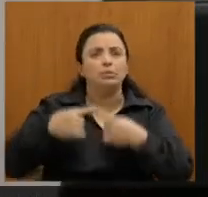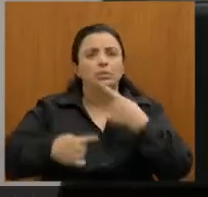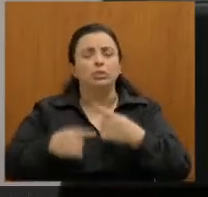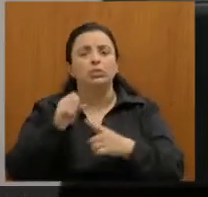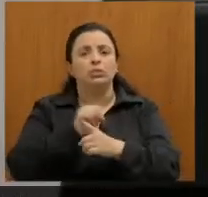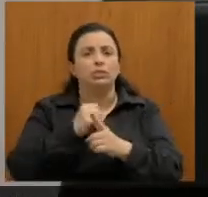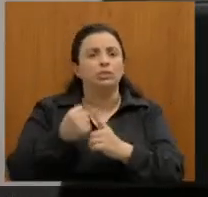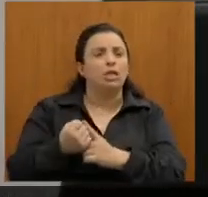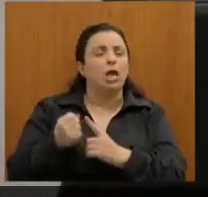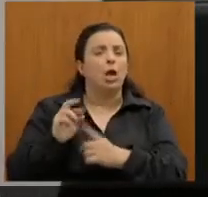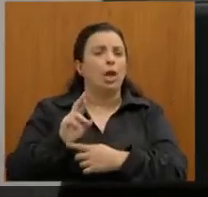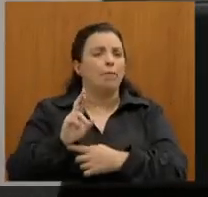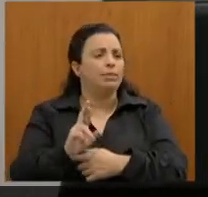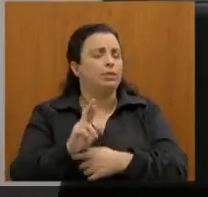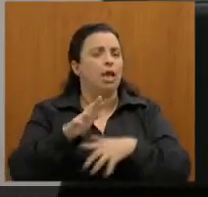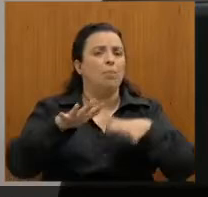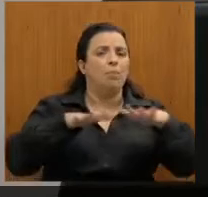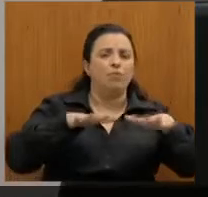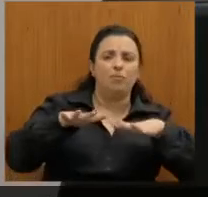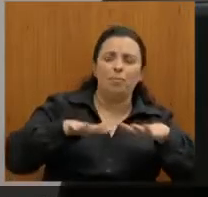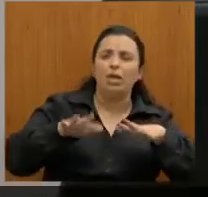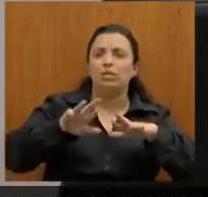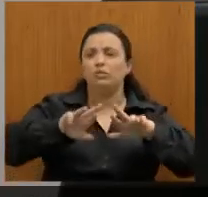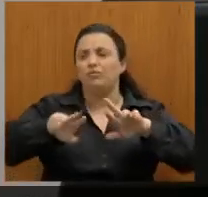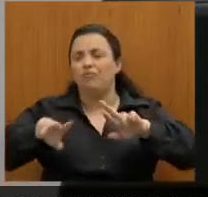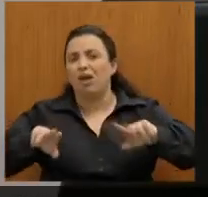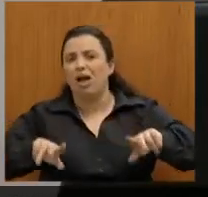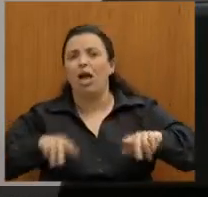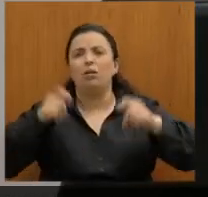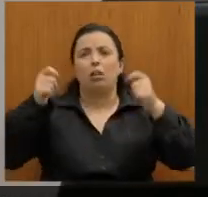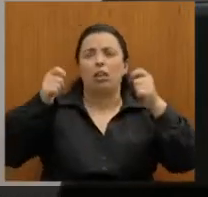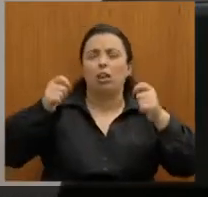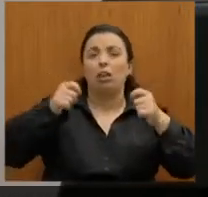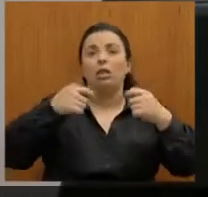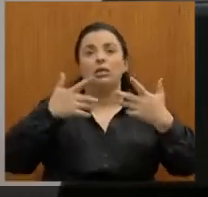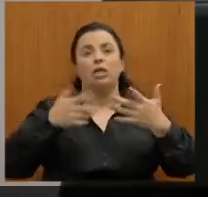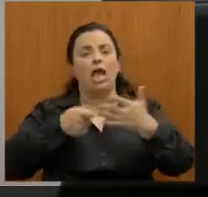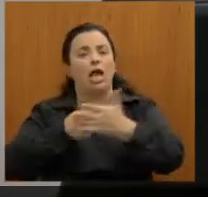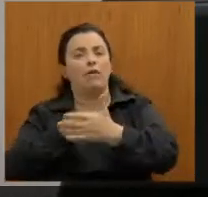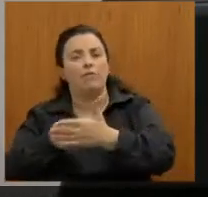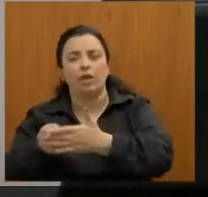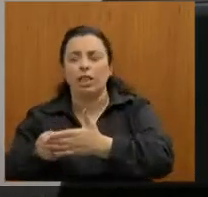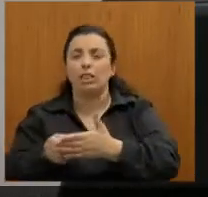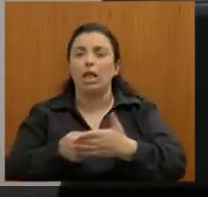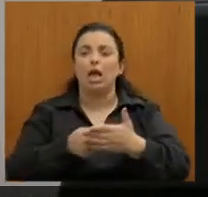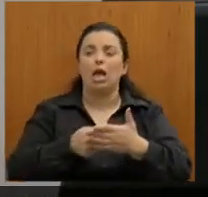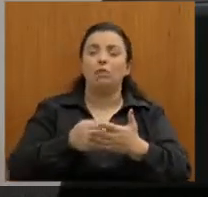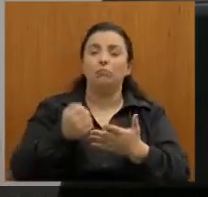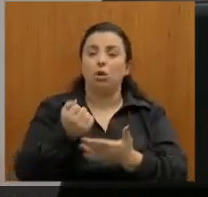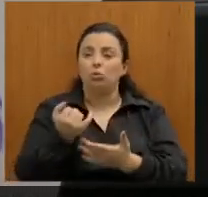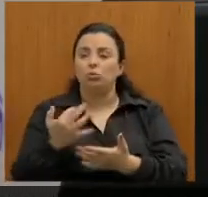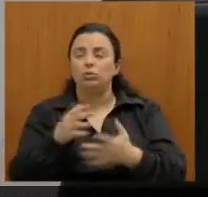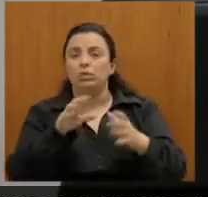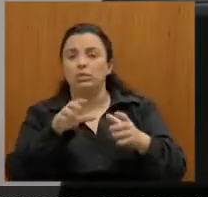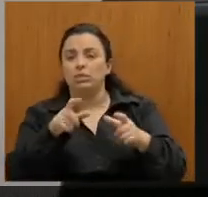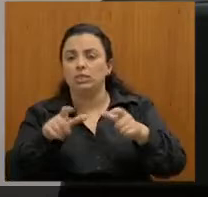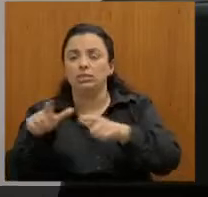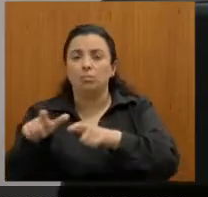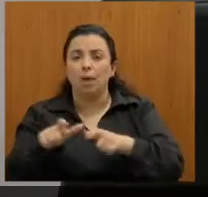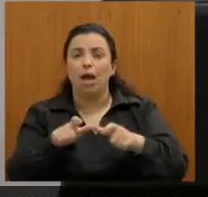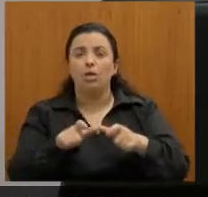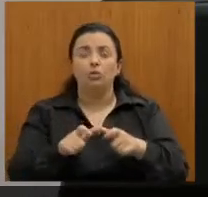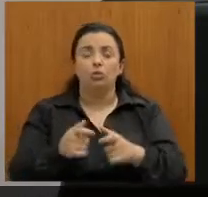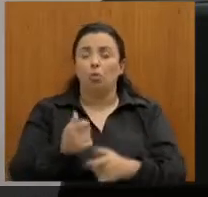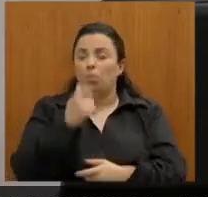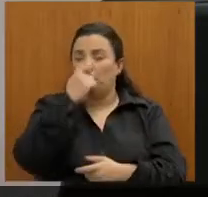representar diversos movimentos a enfrentar é muito espaços cheios de muitos